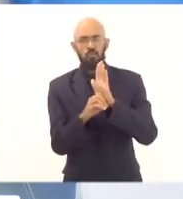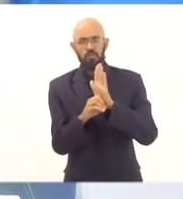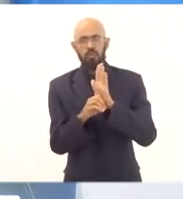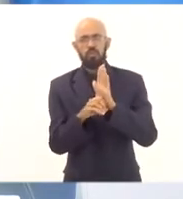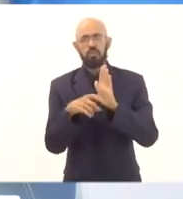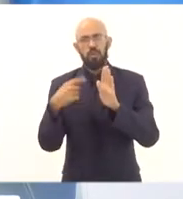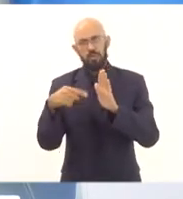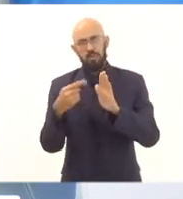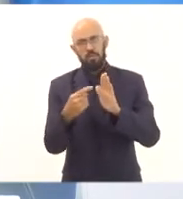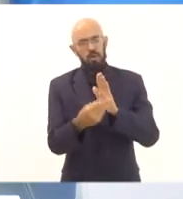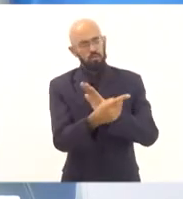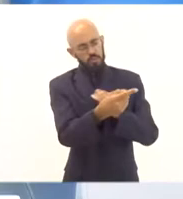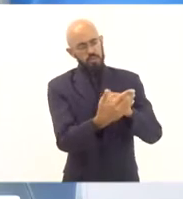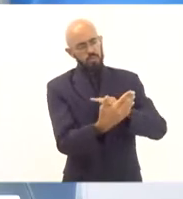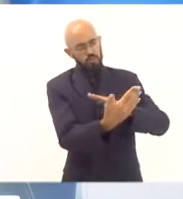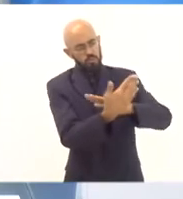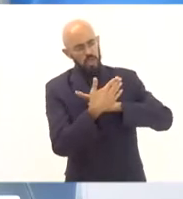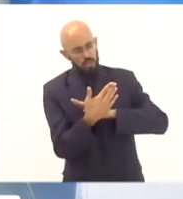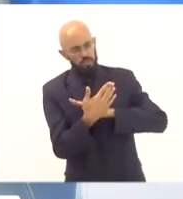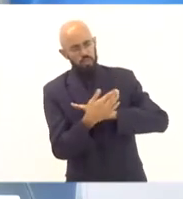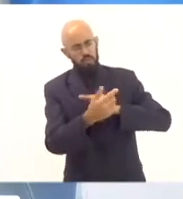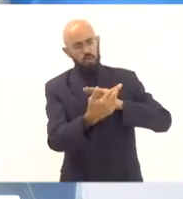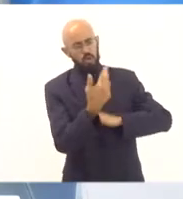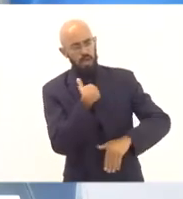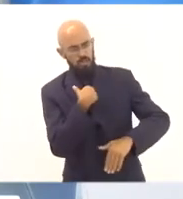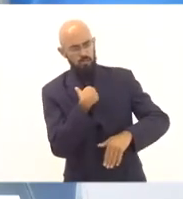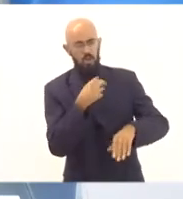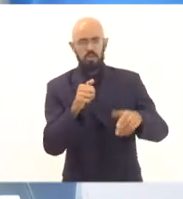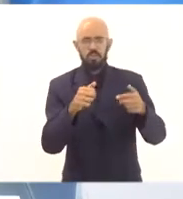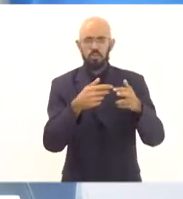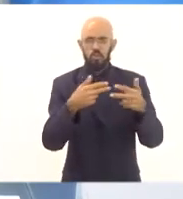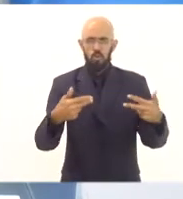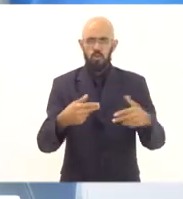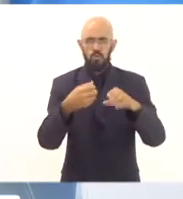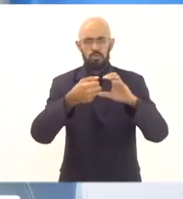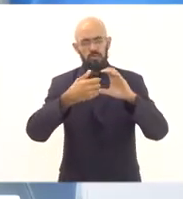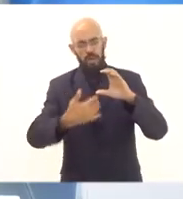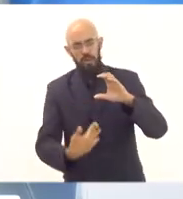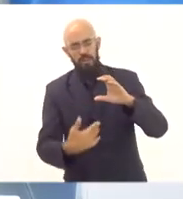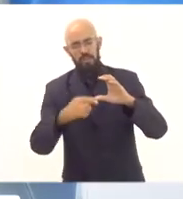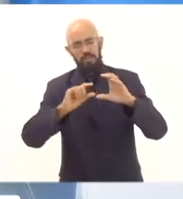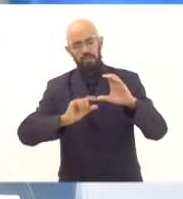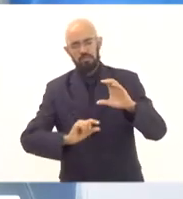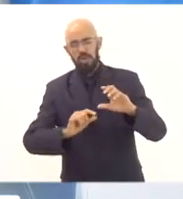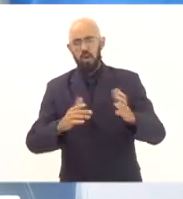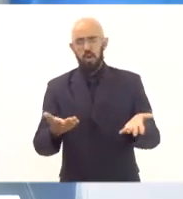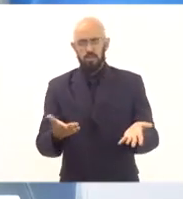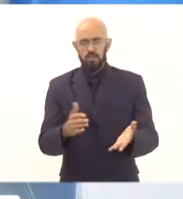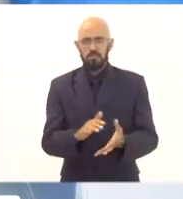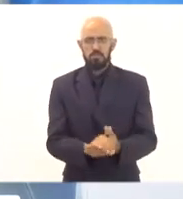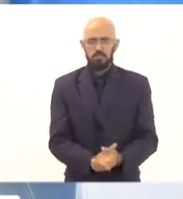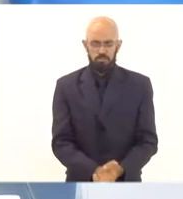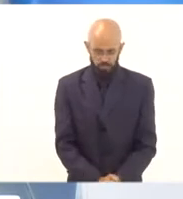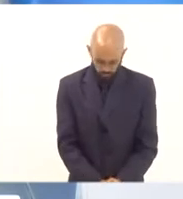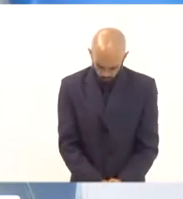possam nos ajudar a ter se esses pormenores aqui oficializadas dentro da condição